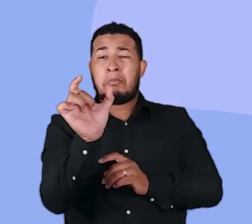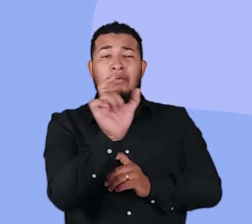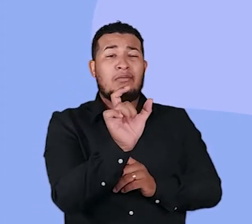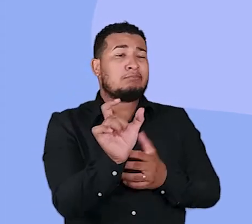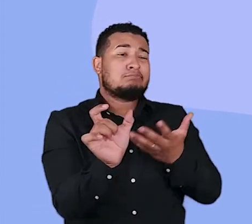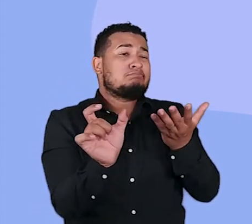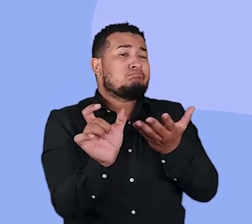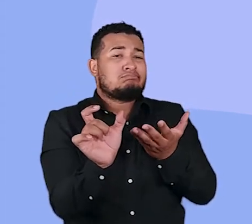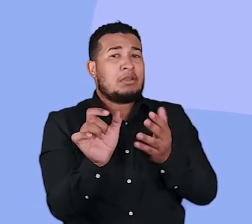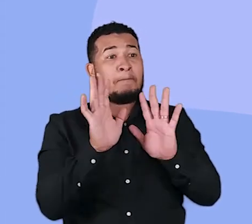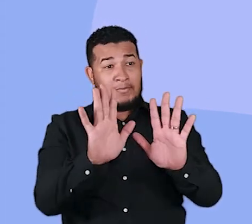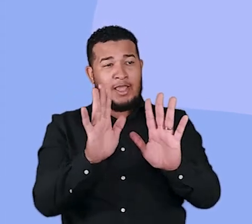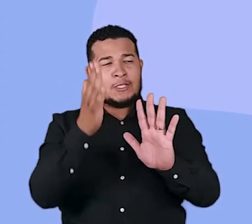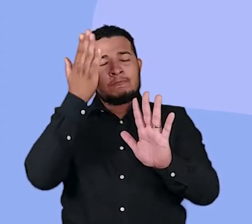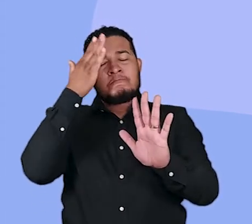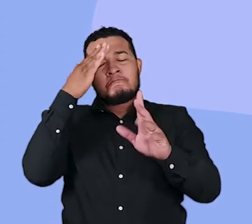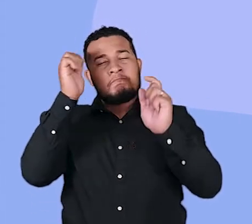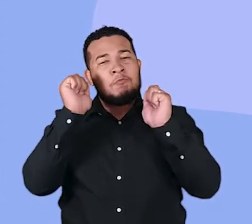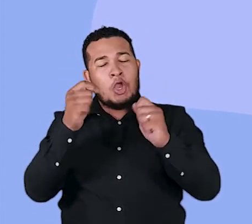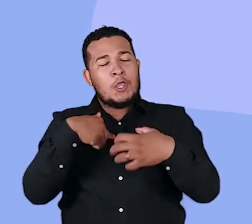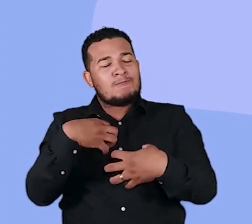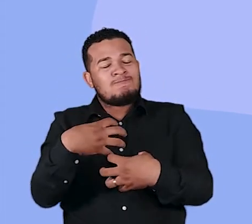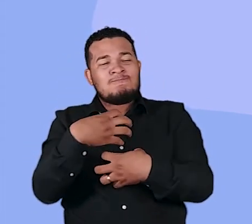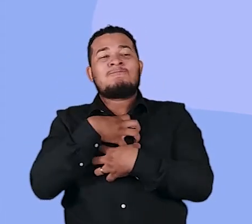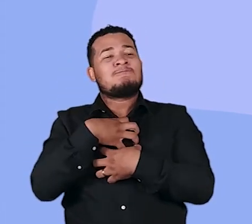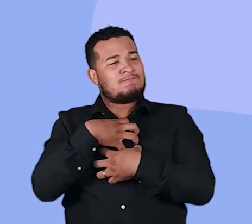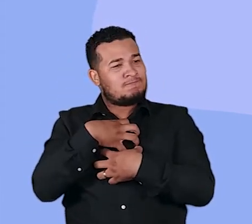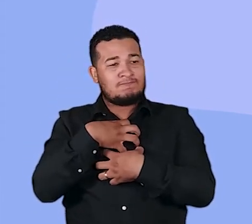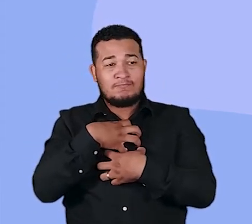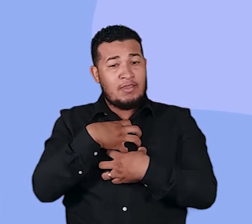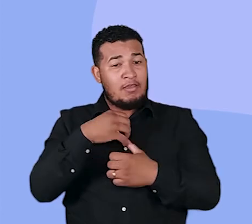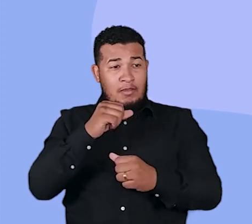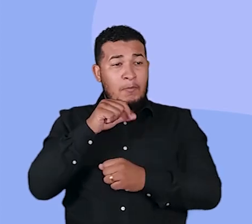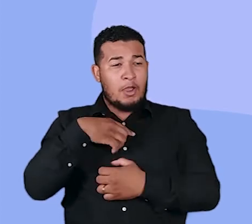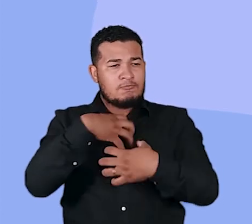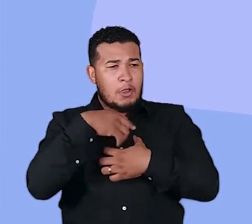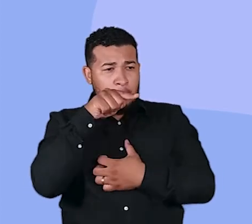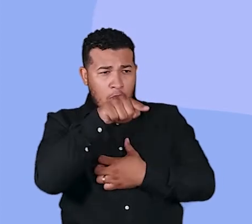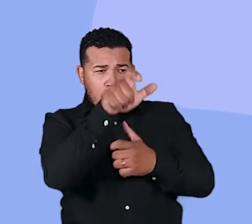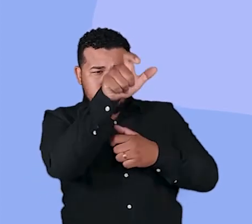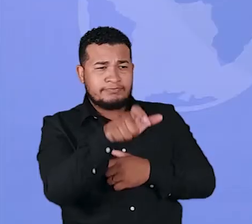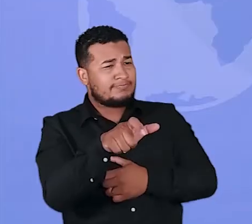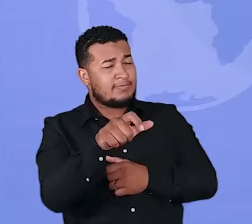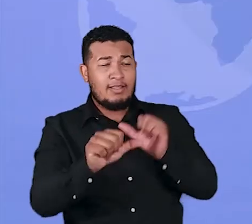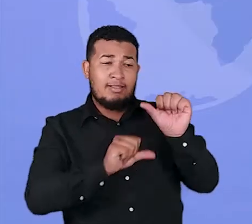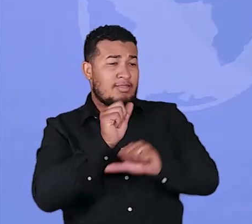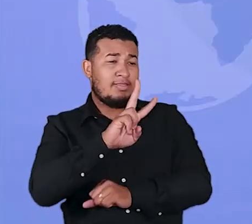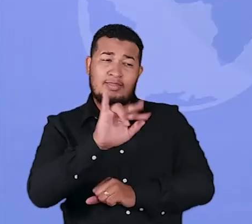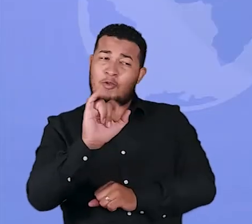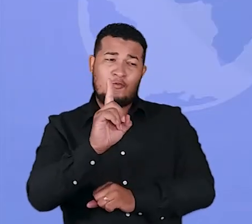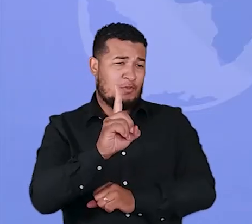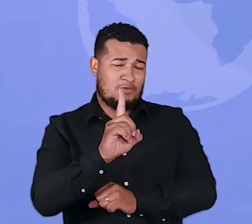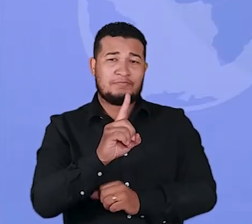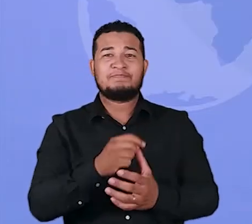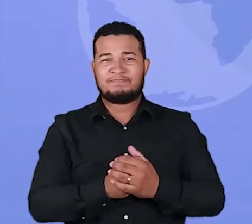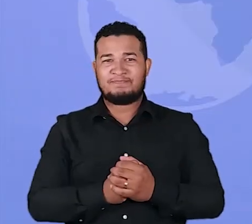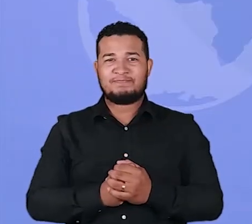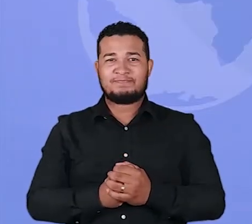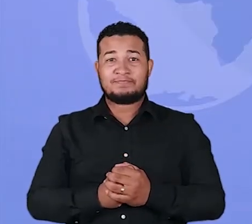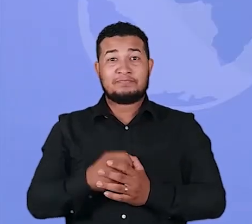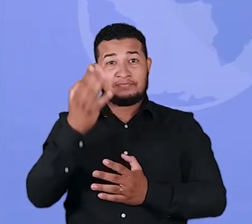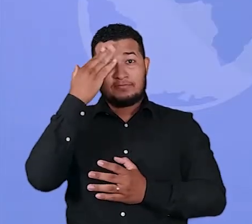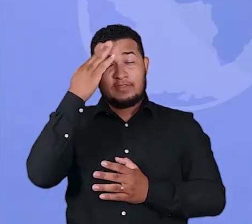só palavras. Mas saiba que o que eu sinto por você não mudará. Nesse caso aí, a gente